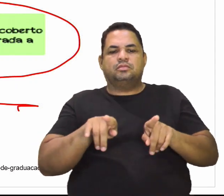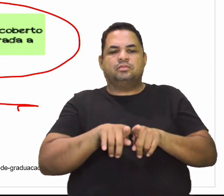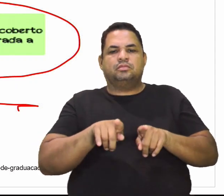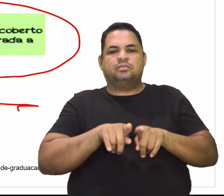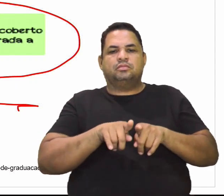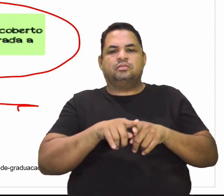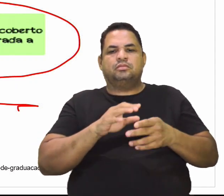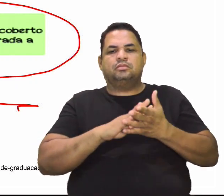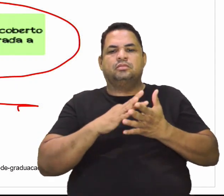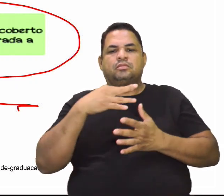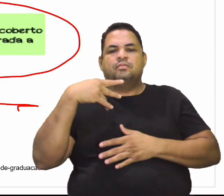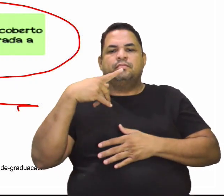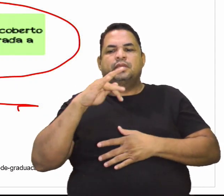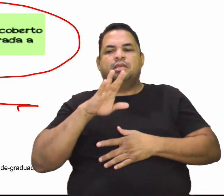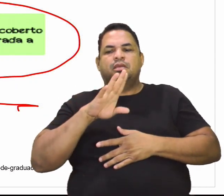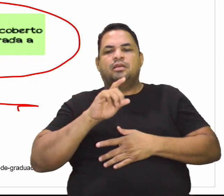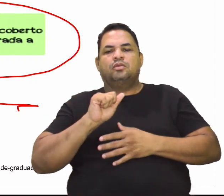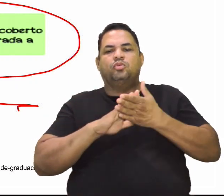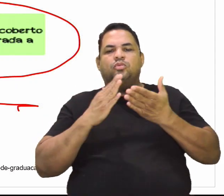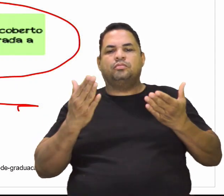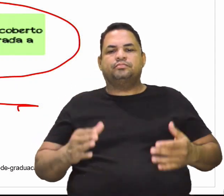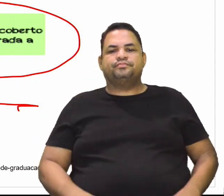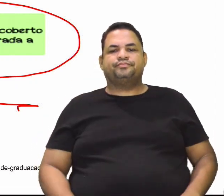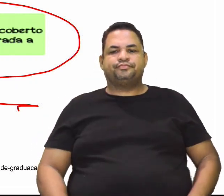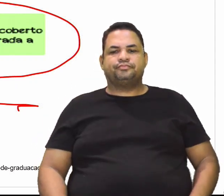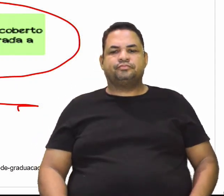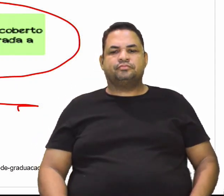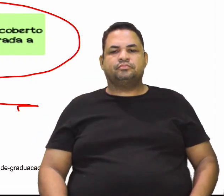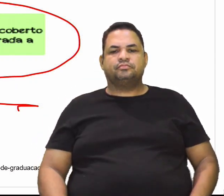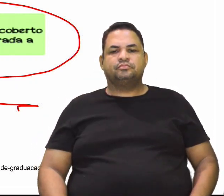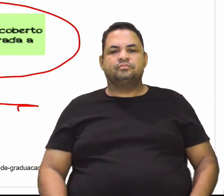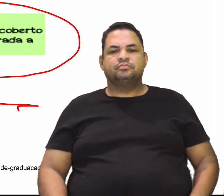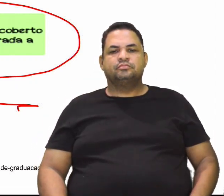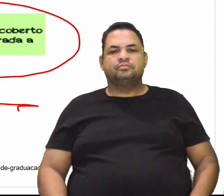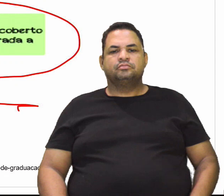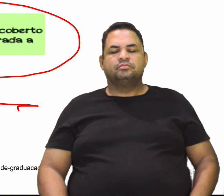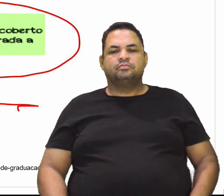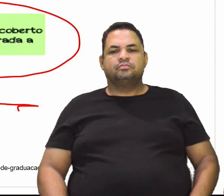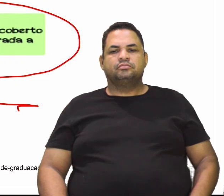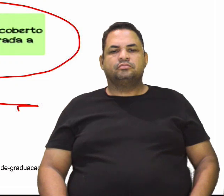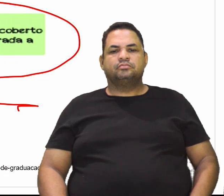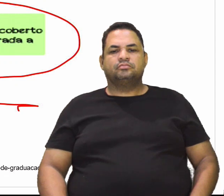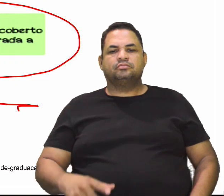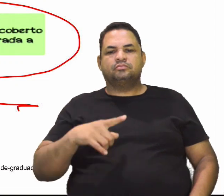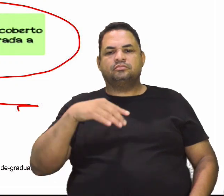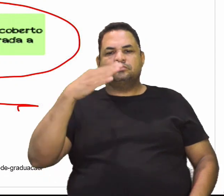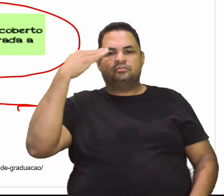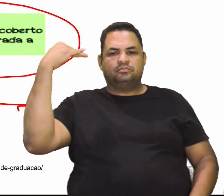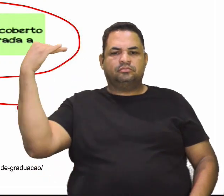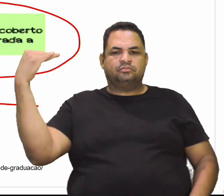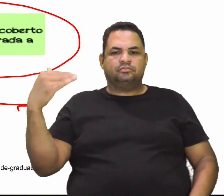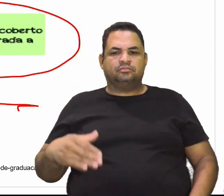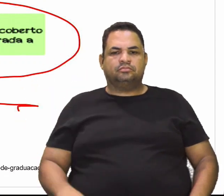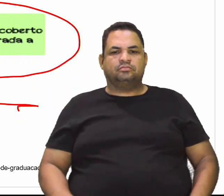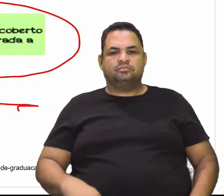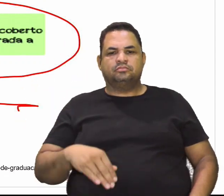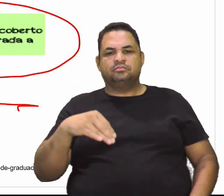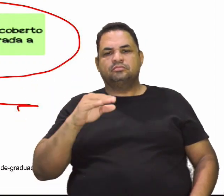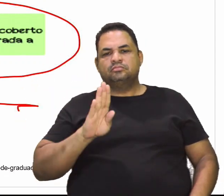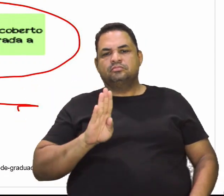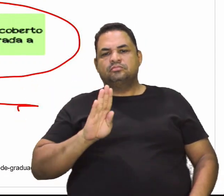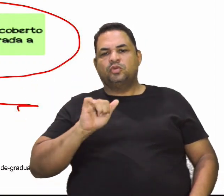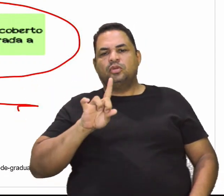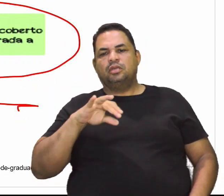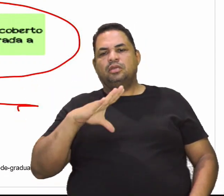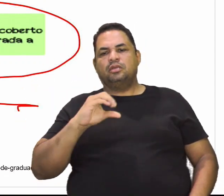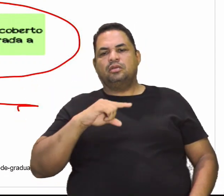no Piauí, aqui no Piauí, ó, que teve a homenagem a Nied Guidon aqui, o Boqueirão da Pedra